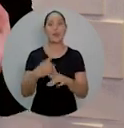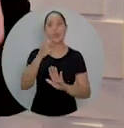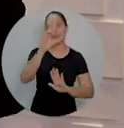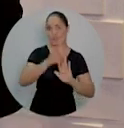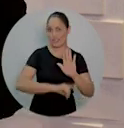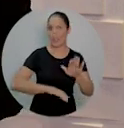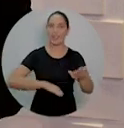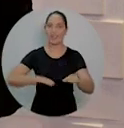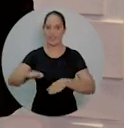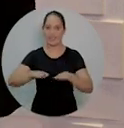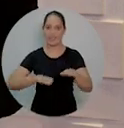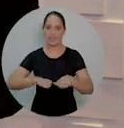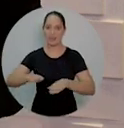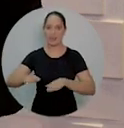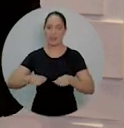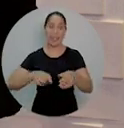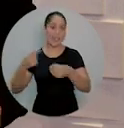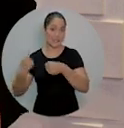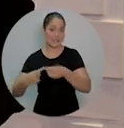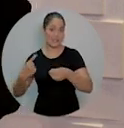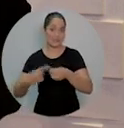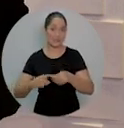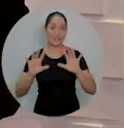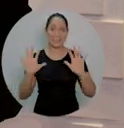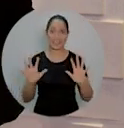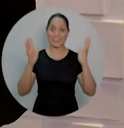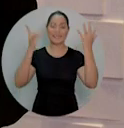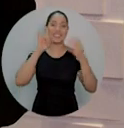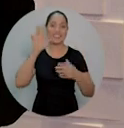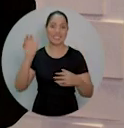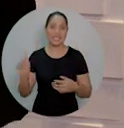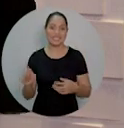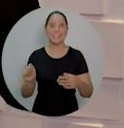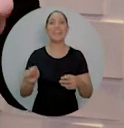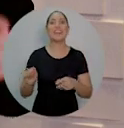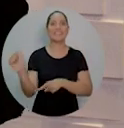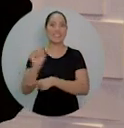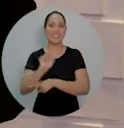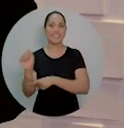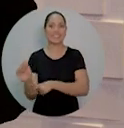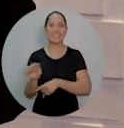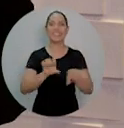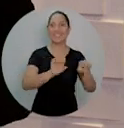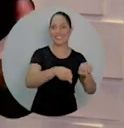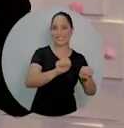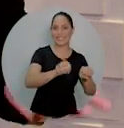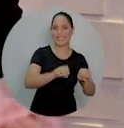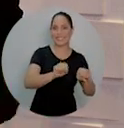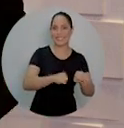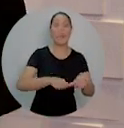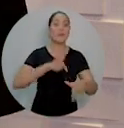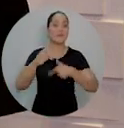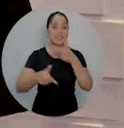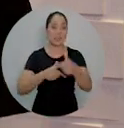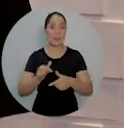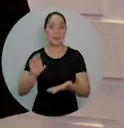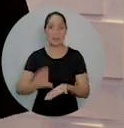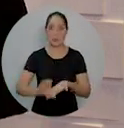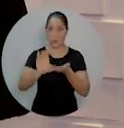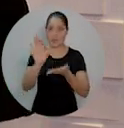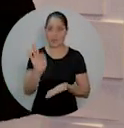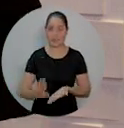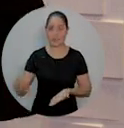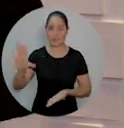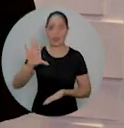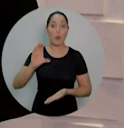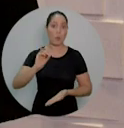falamos sobre direito de trânsito, mobilidade urbana, comemoramos o Dia do Motorista e do Motociclista. Os trabalhos do Conselho Federal